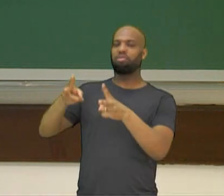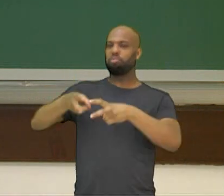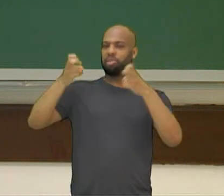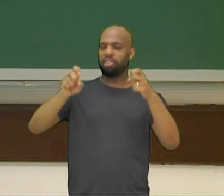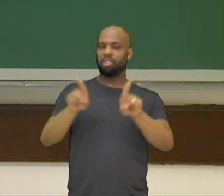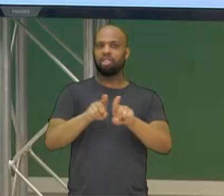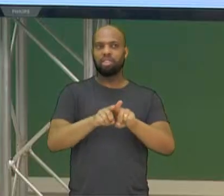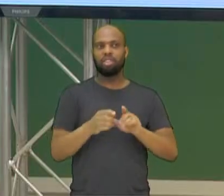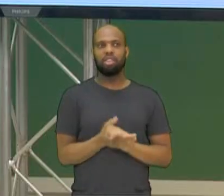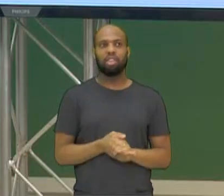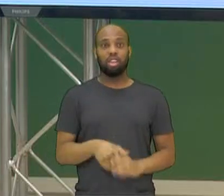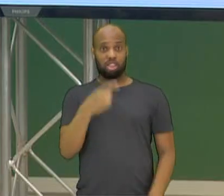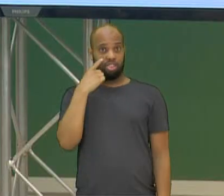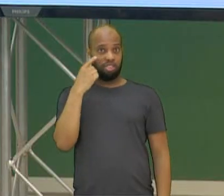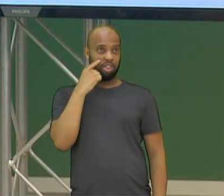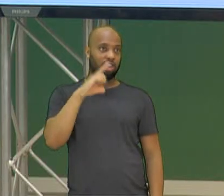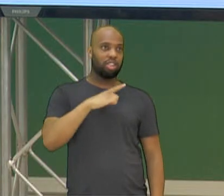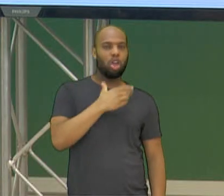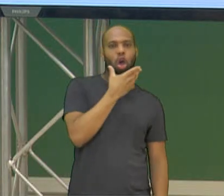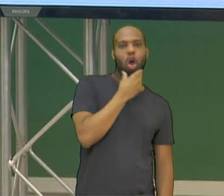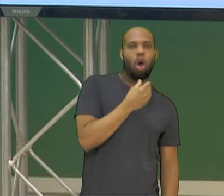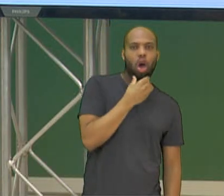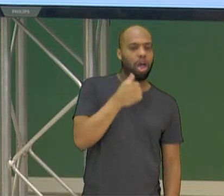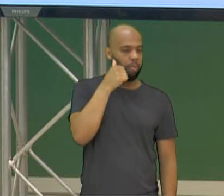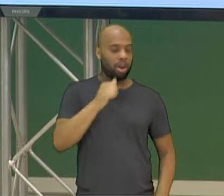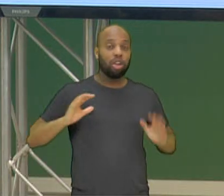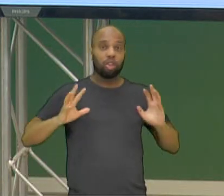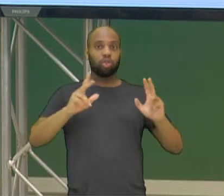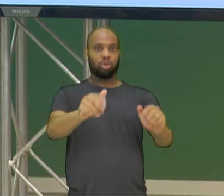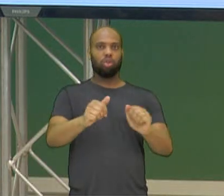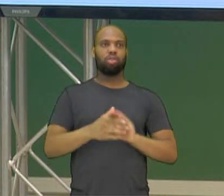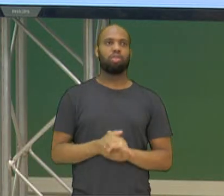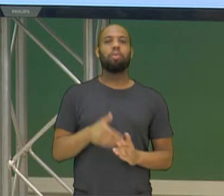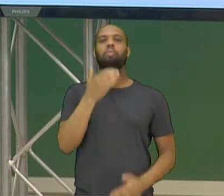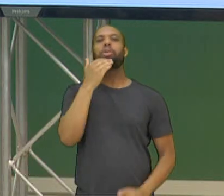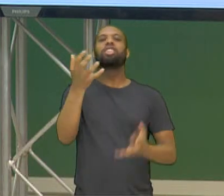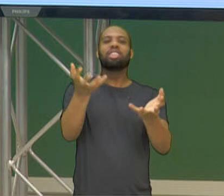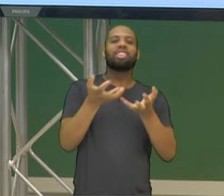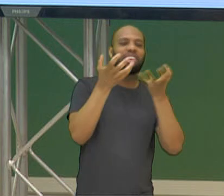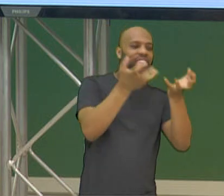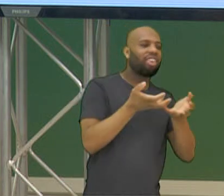Olha quanta gente, homens, mulheres, todos aí pedindo Getúlio Vargas.